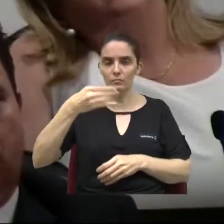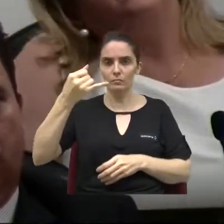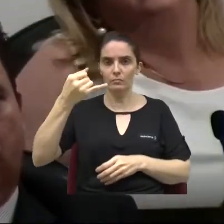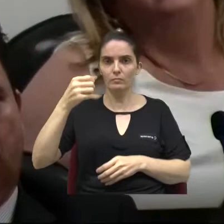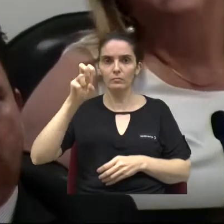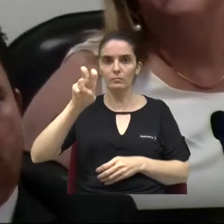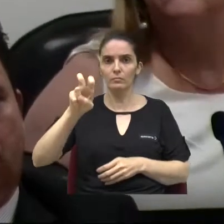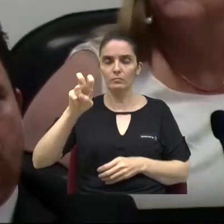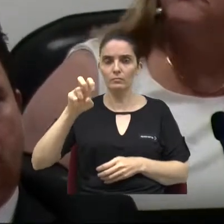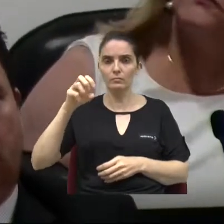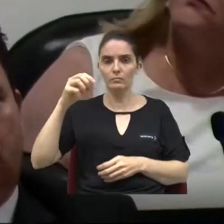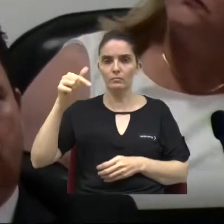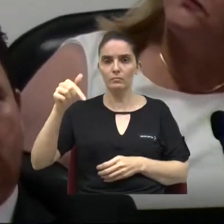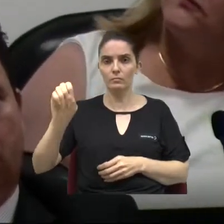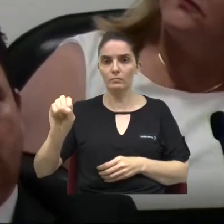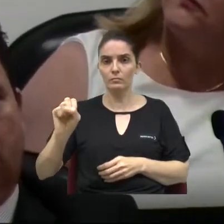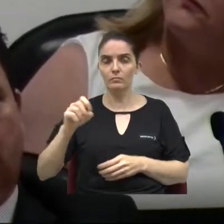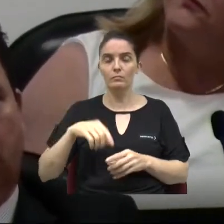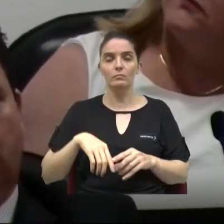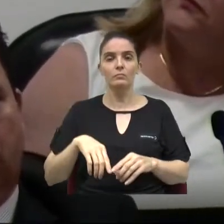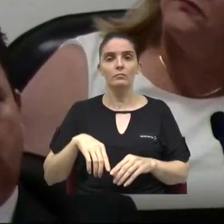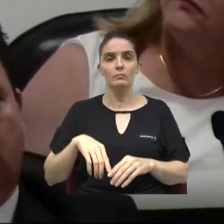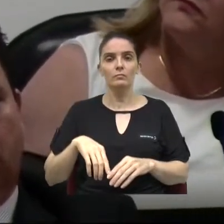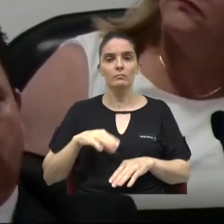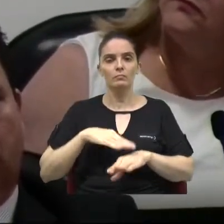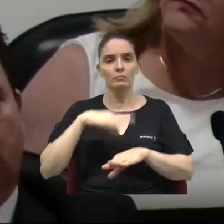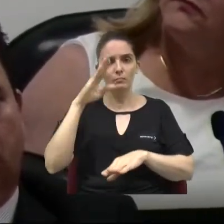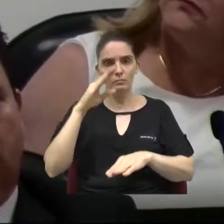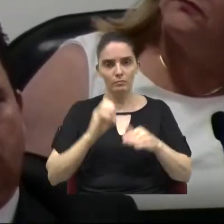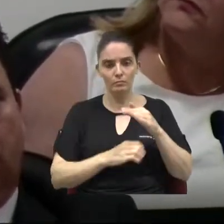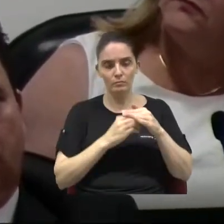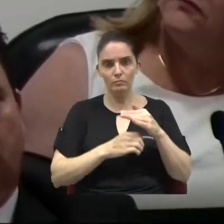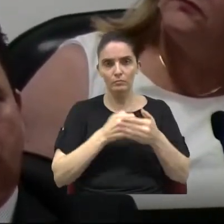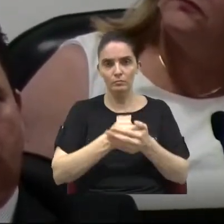4.288.000, com despesas da empresa,